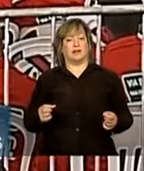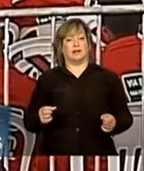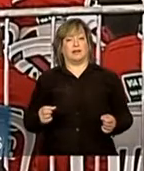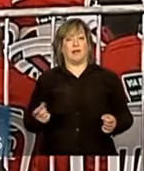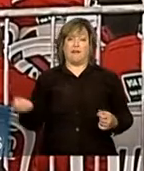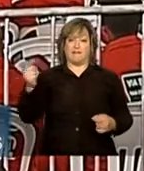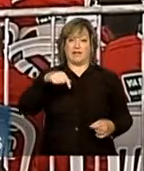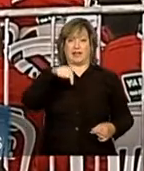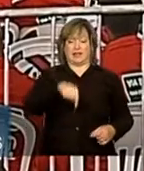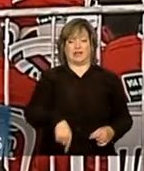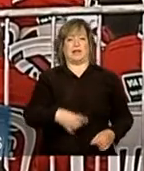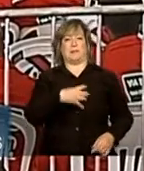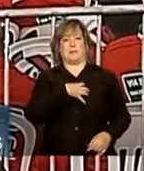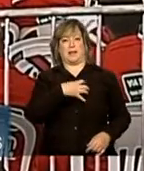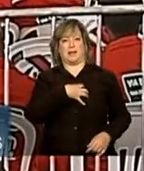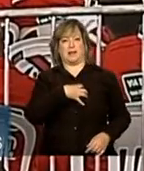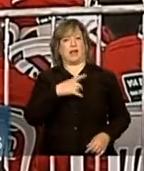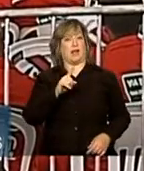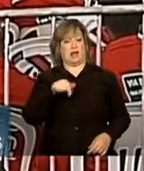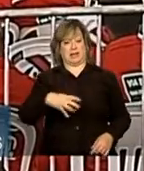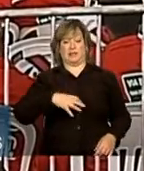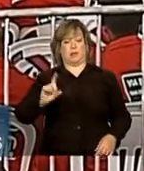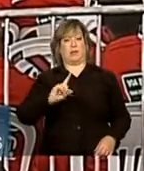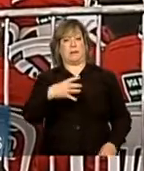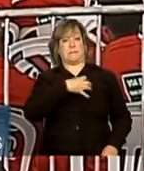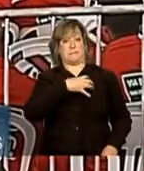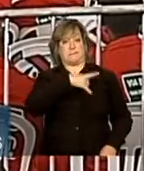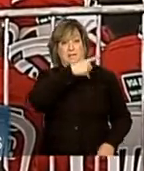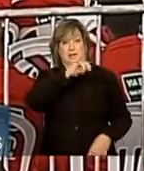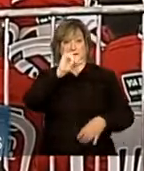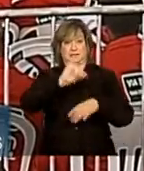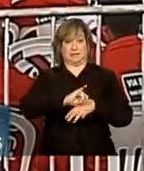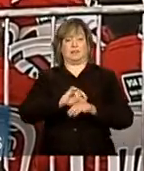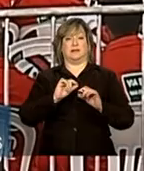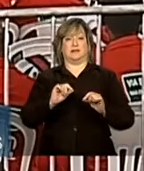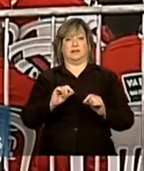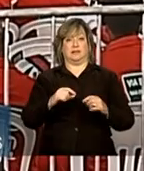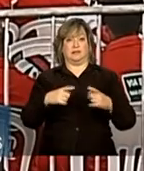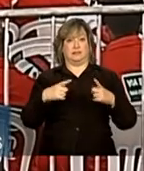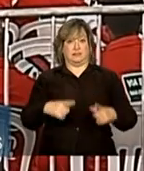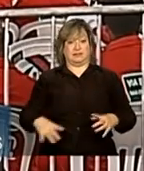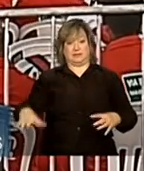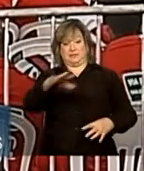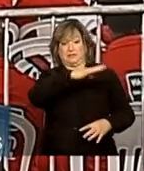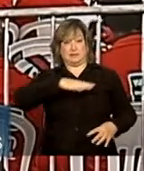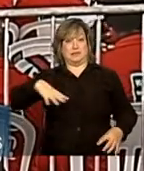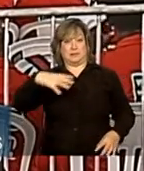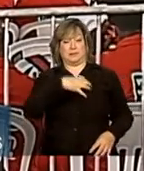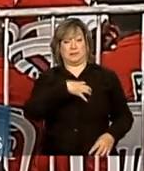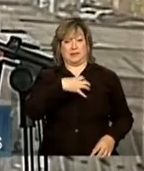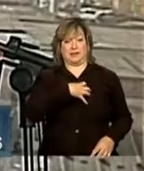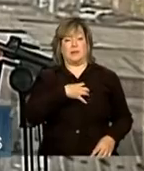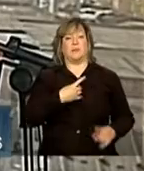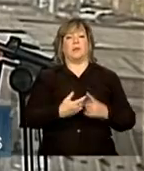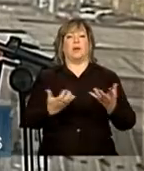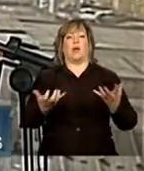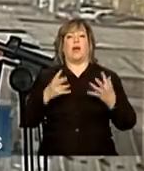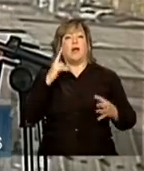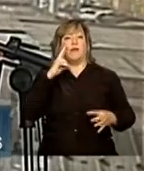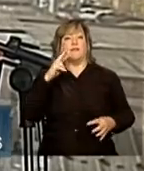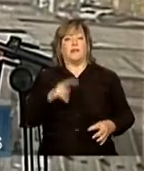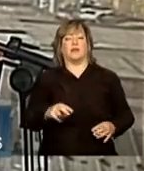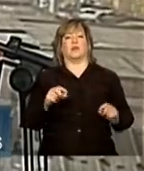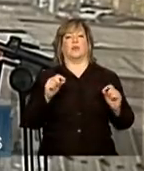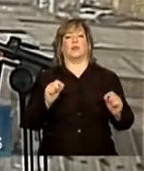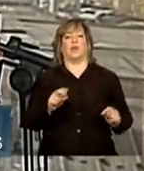vir aqui na Bahia, aí não é aqui em Salvador, mas é na Bahia, que eu quero olhar justamente a